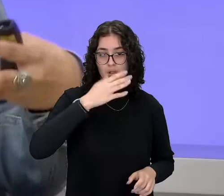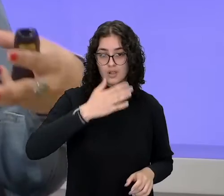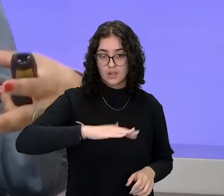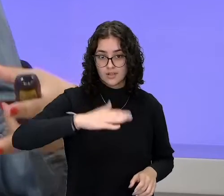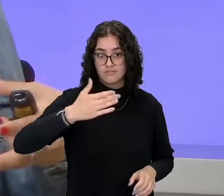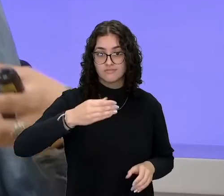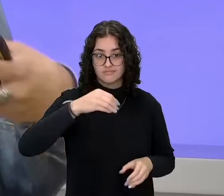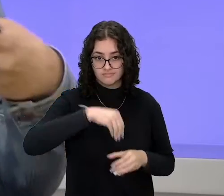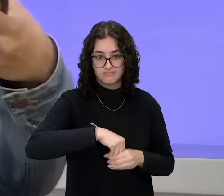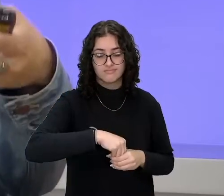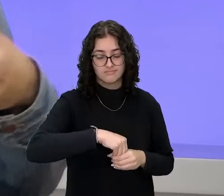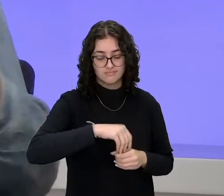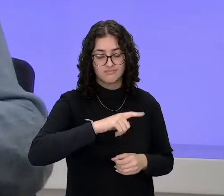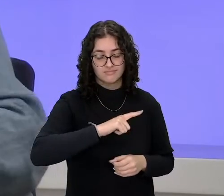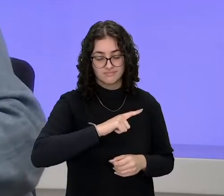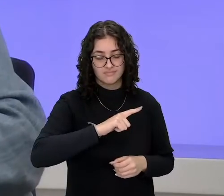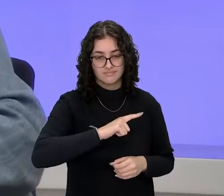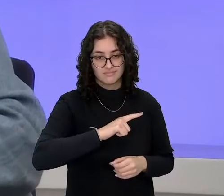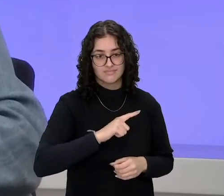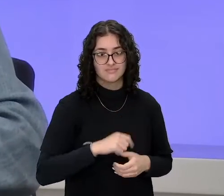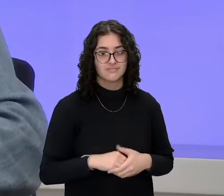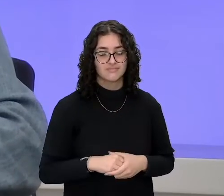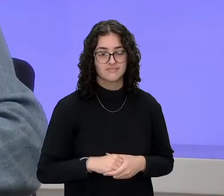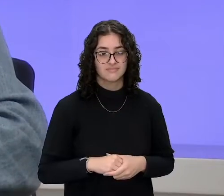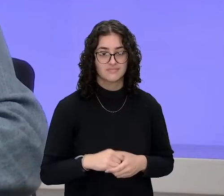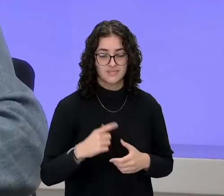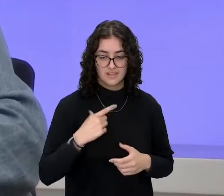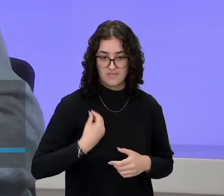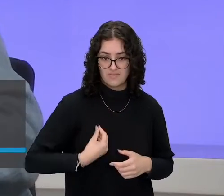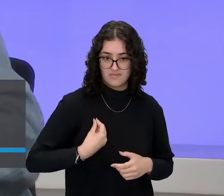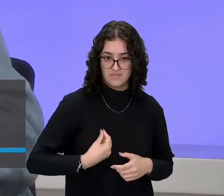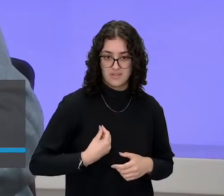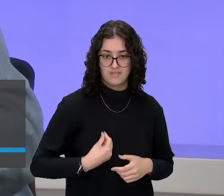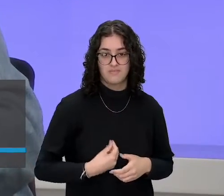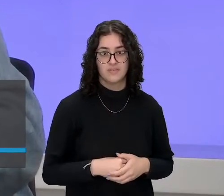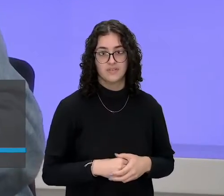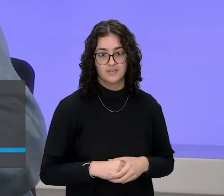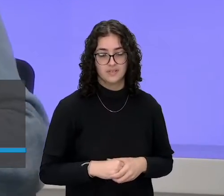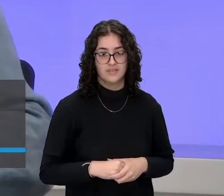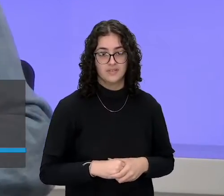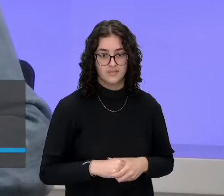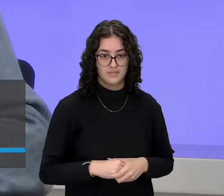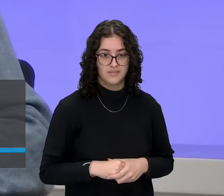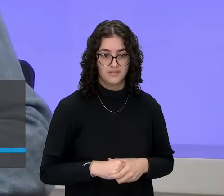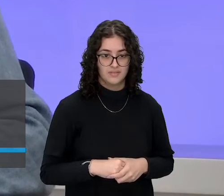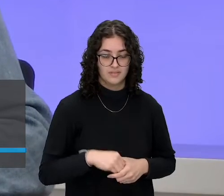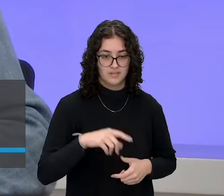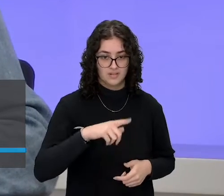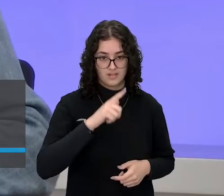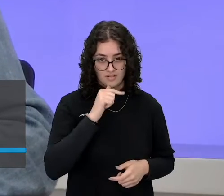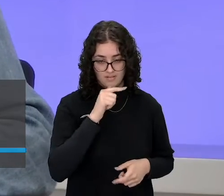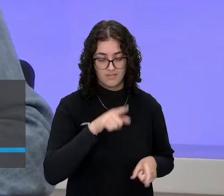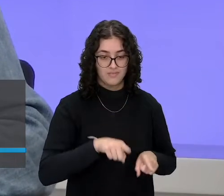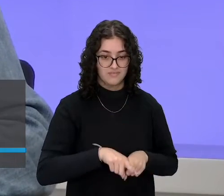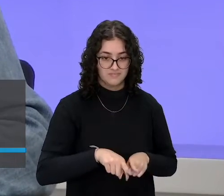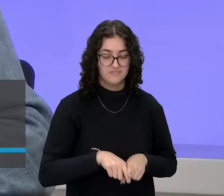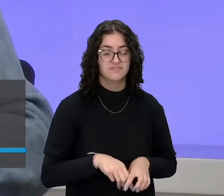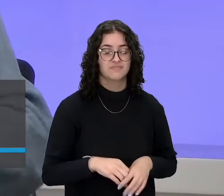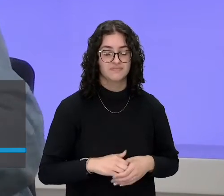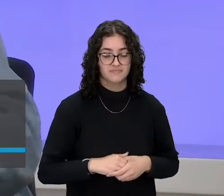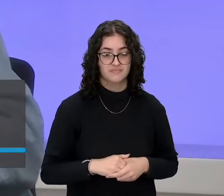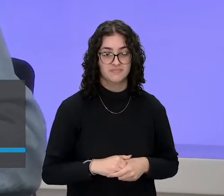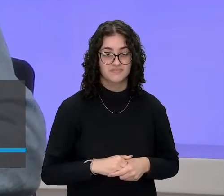subterrâneos, você tem ali animais que vivem nessas regiões, nessa porção aquática também. Tá